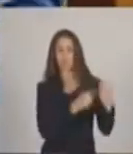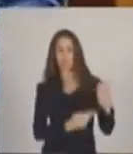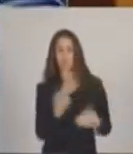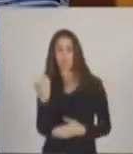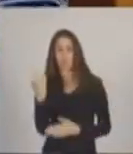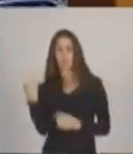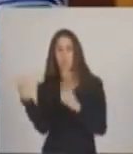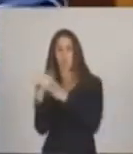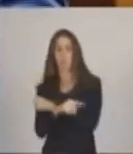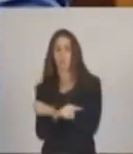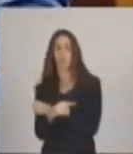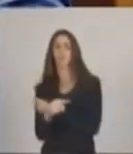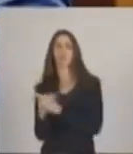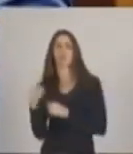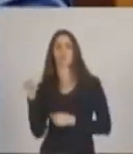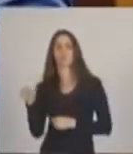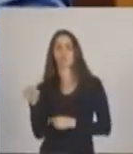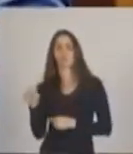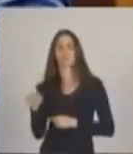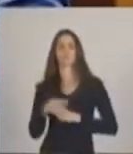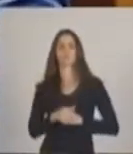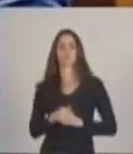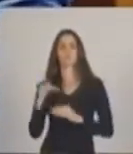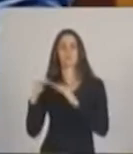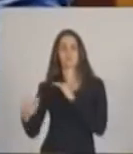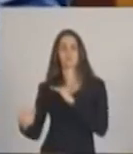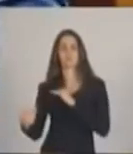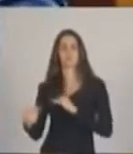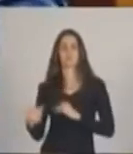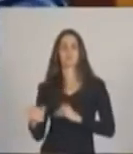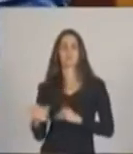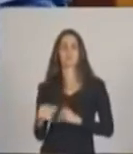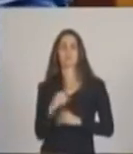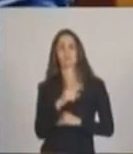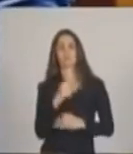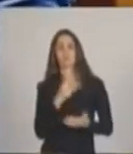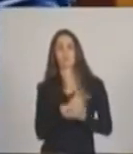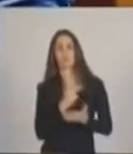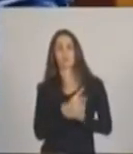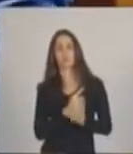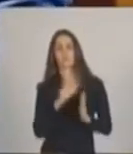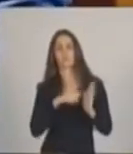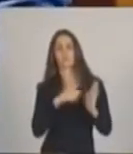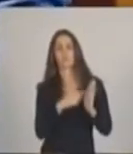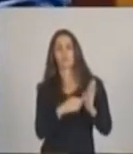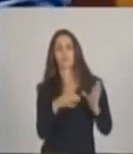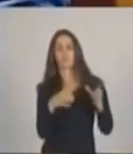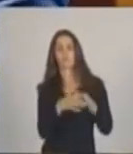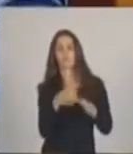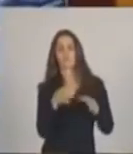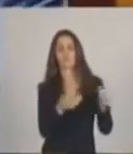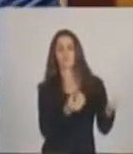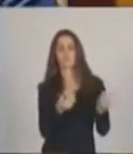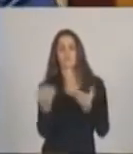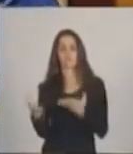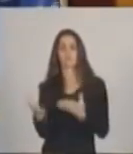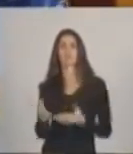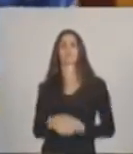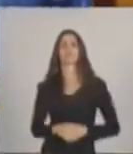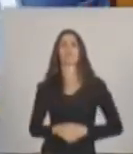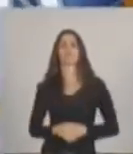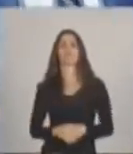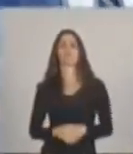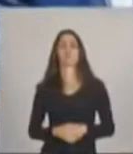6 votos a favor, 1 contrário. A matéria fica mantido o veto na Comissão de Justiça, devolvo a mesa para prosseguir a discussão.